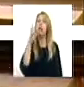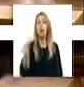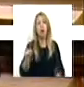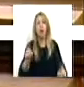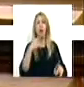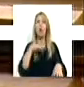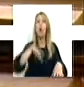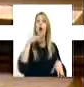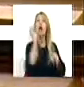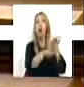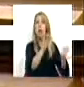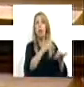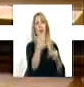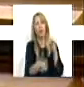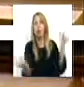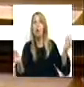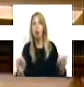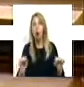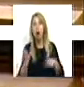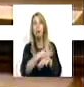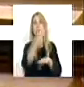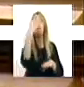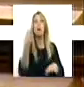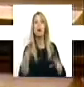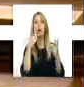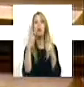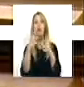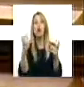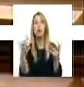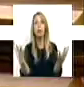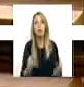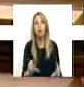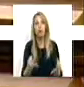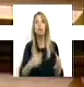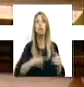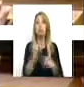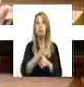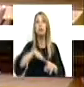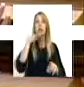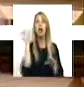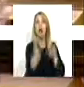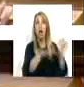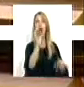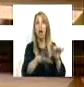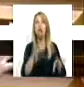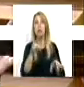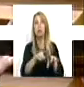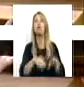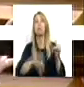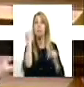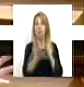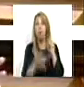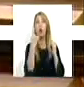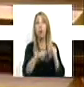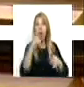perigosos. Veio-se a descobrir posteriormente que, afinal, eram resíduos perigosos. Alarme da população. Alarme